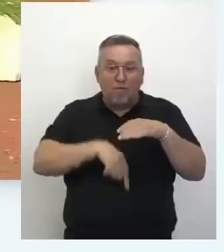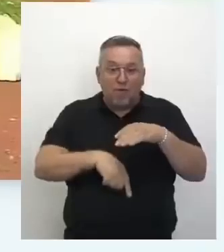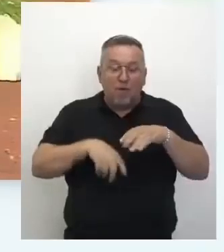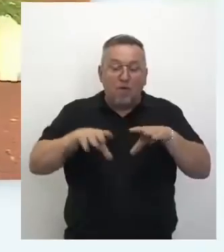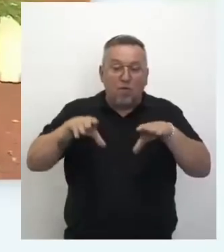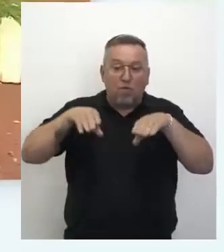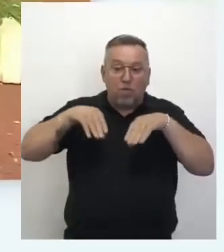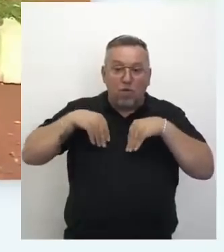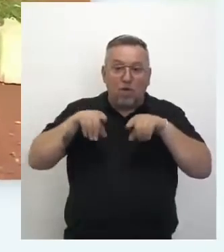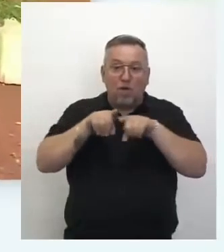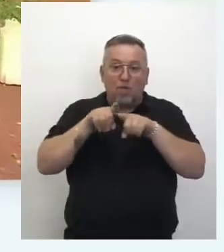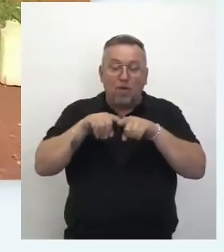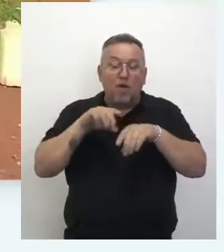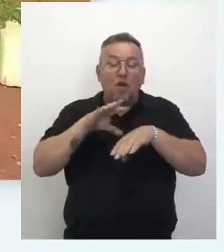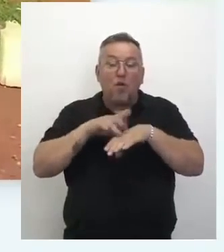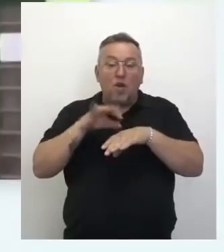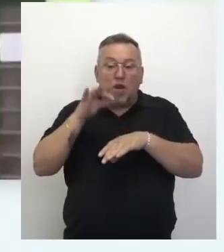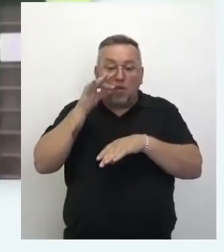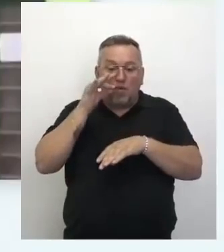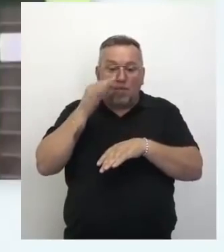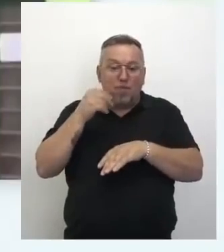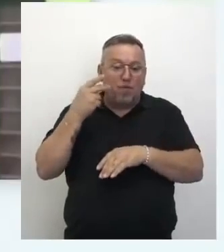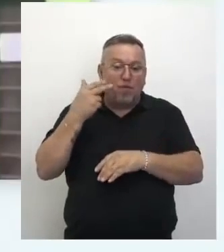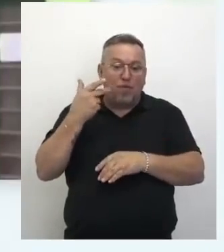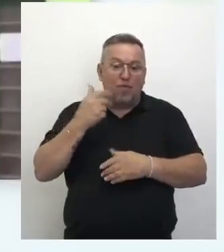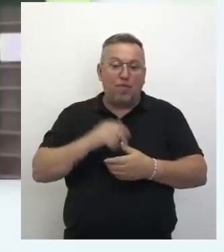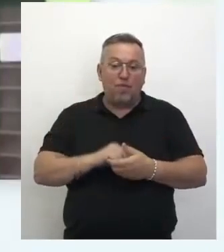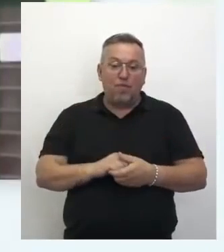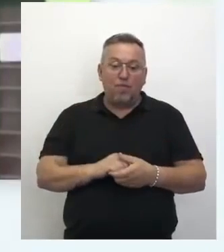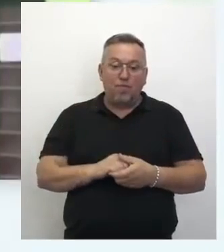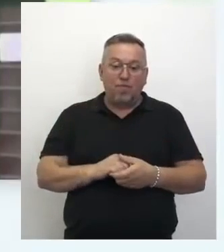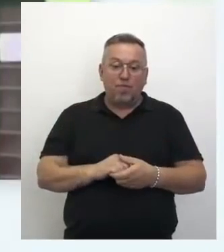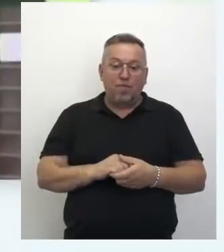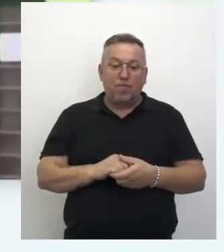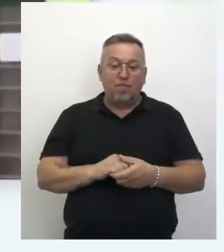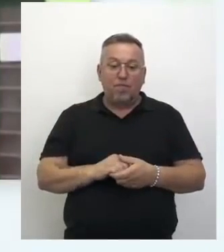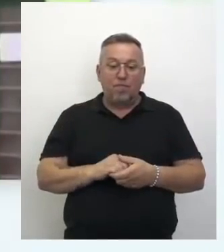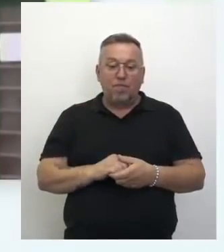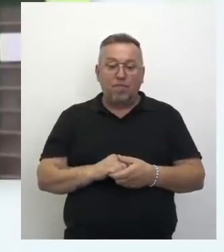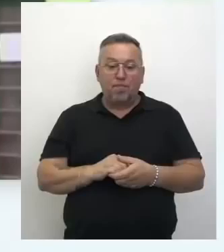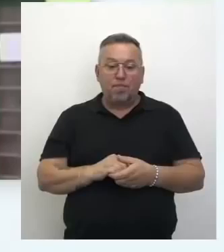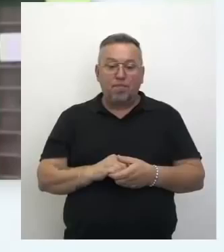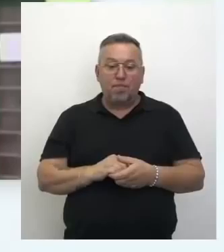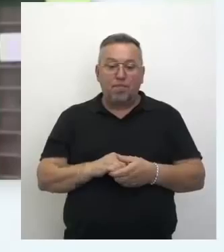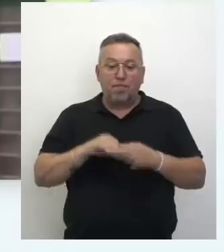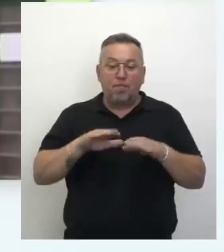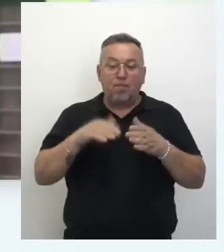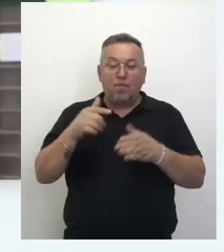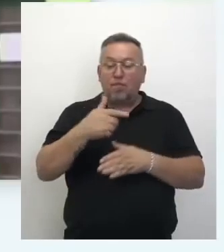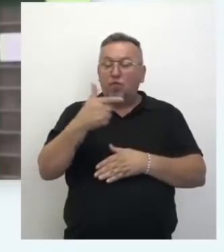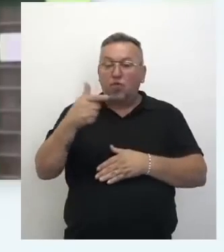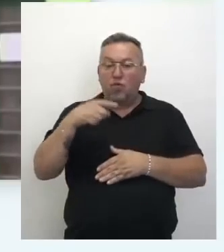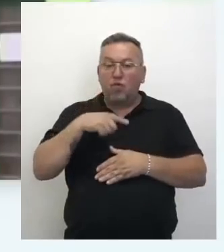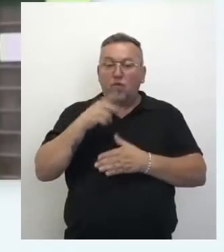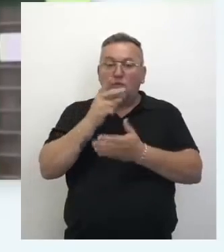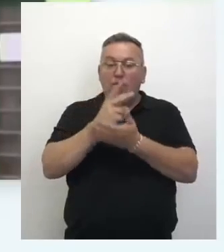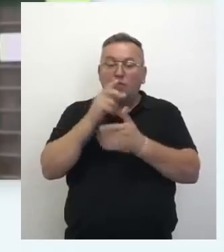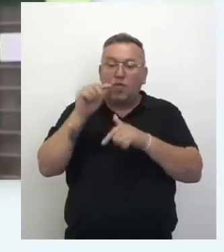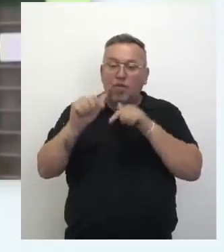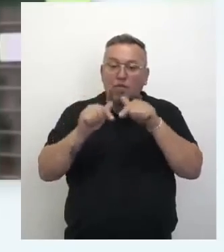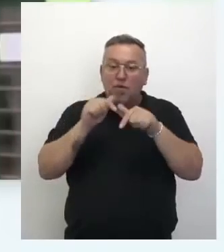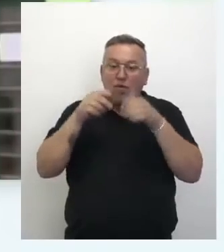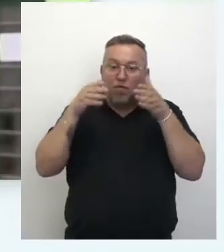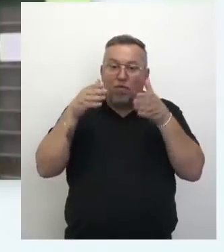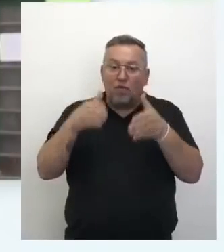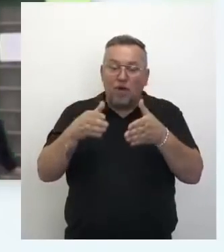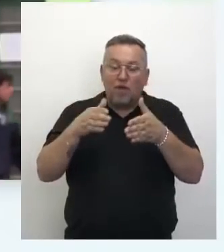infecto-contagiosas como leptospirose são muito comuns. Enquanto não tiver realmente um trabalho voltado ao